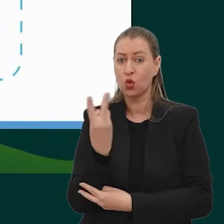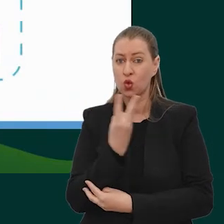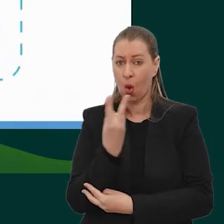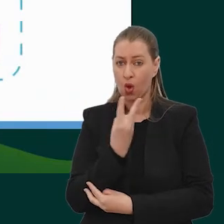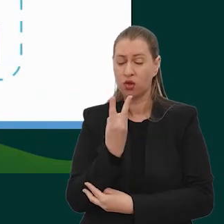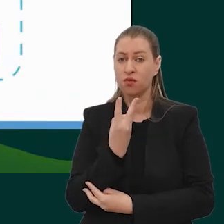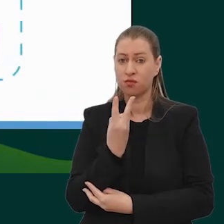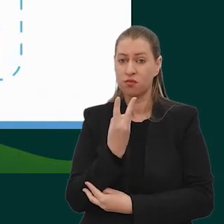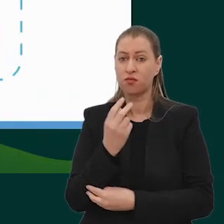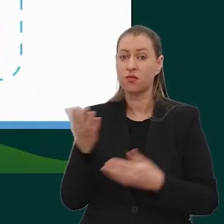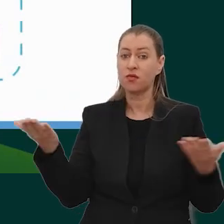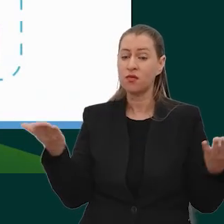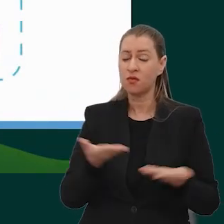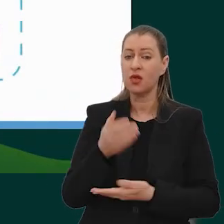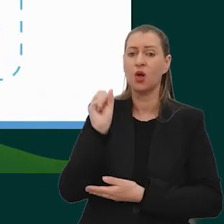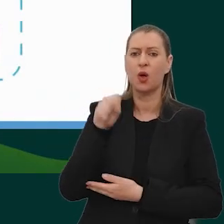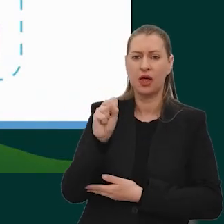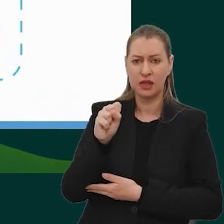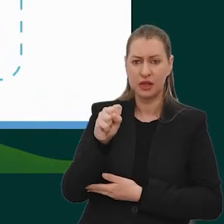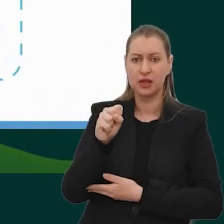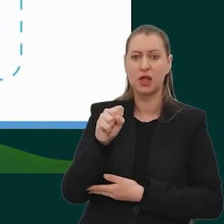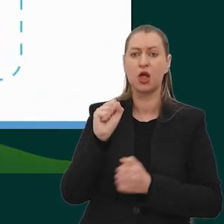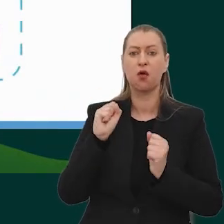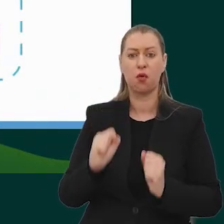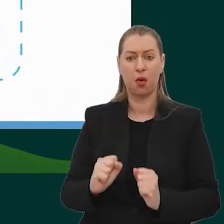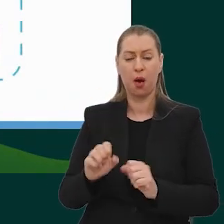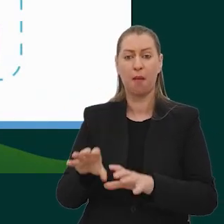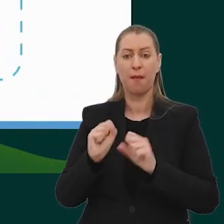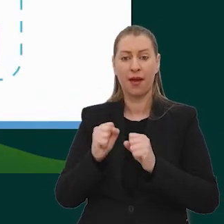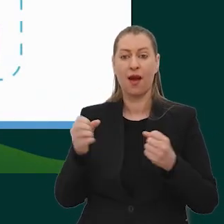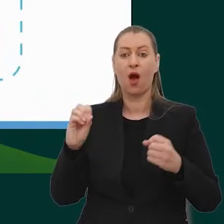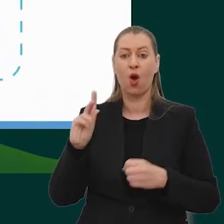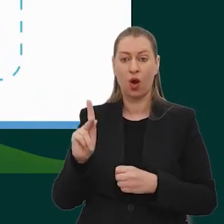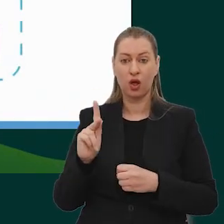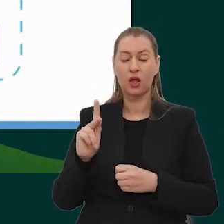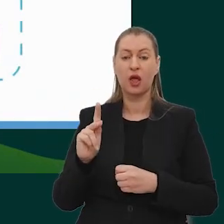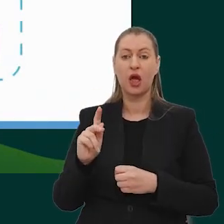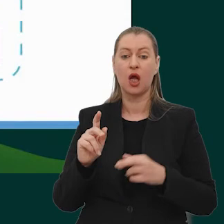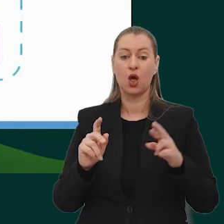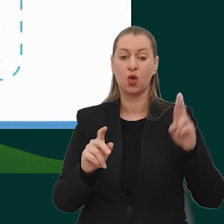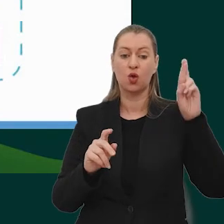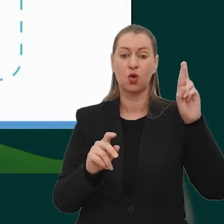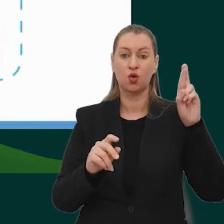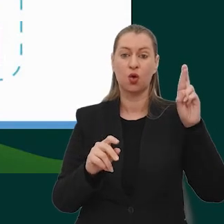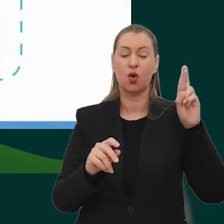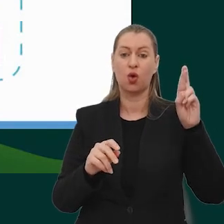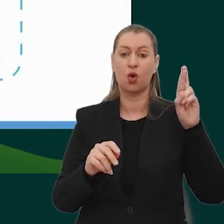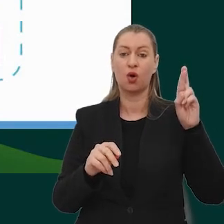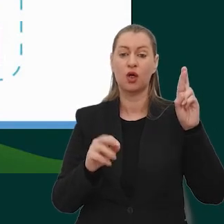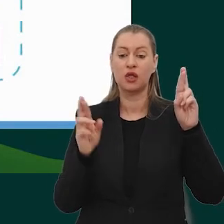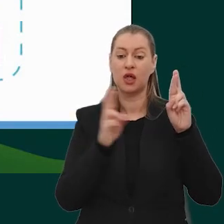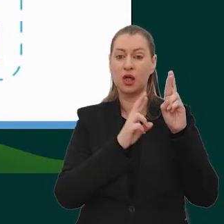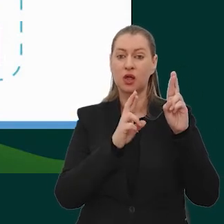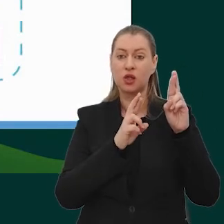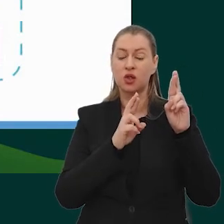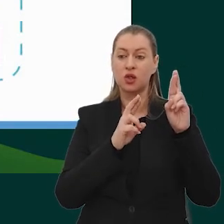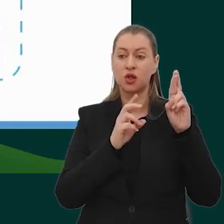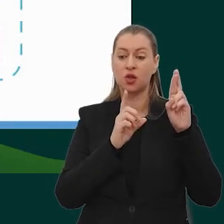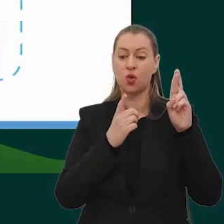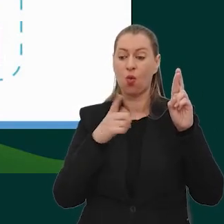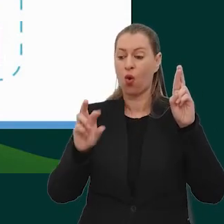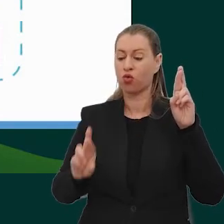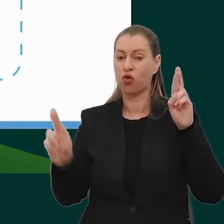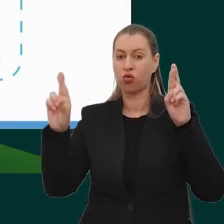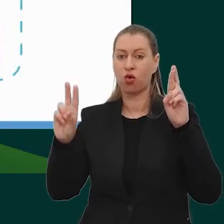Então, agora sim, eu vou pegar, ok, Dr. Watson se relaciona com o Dr. Holmes